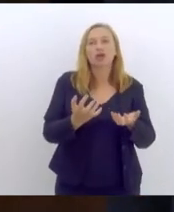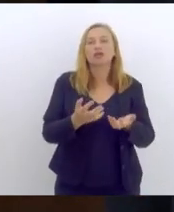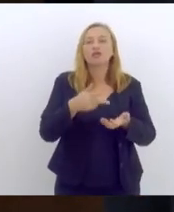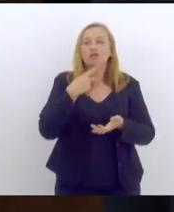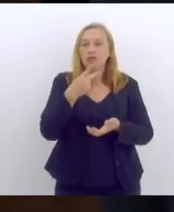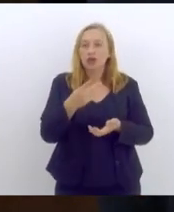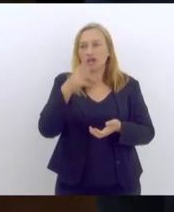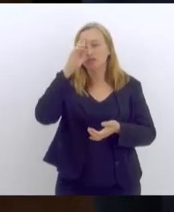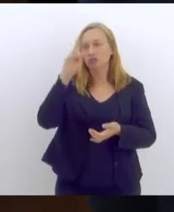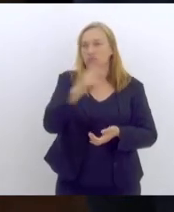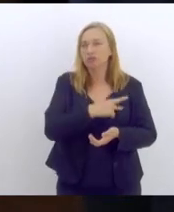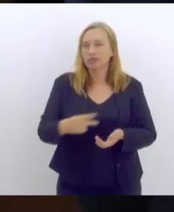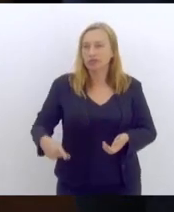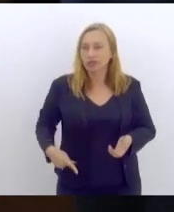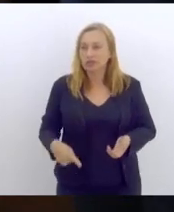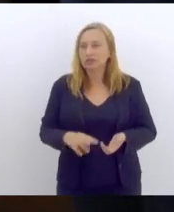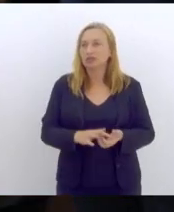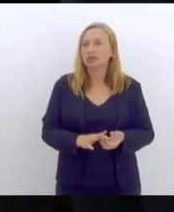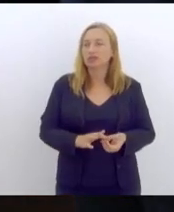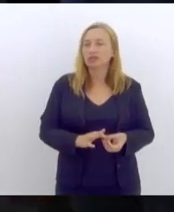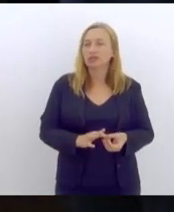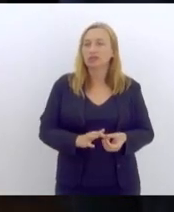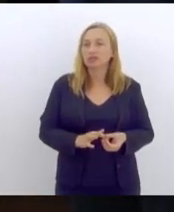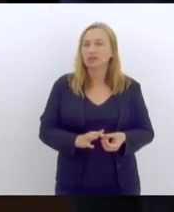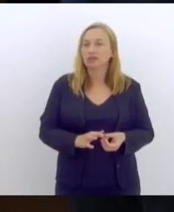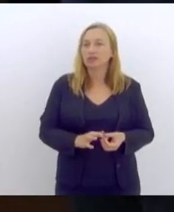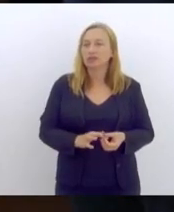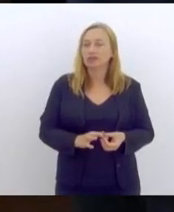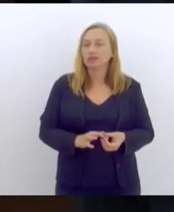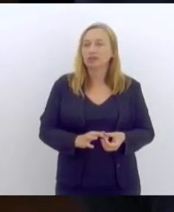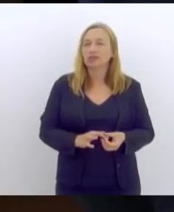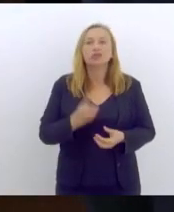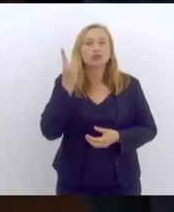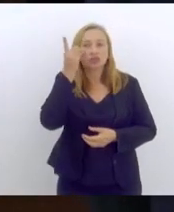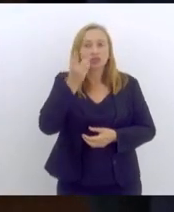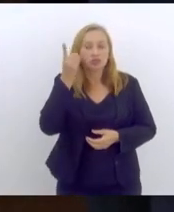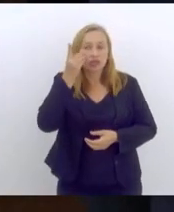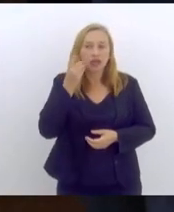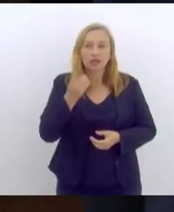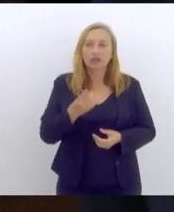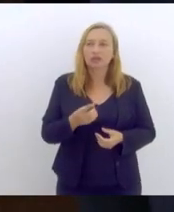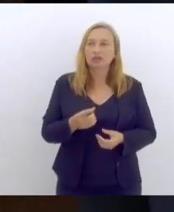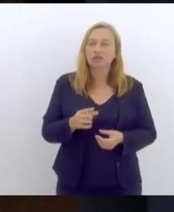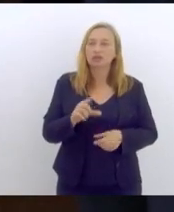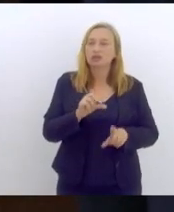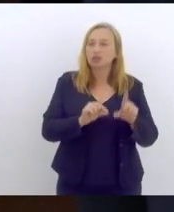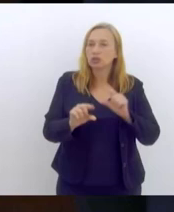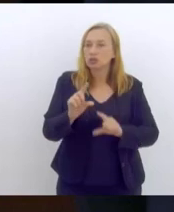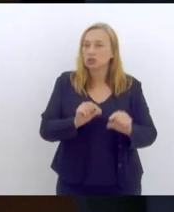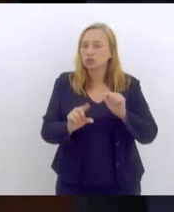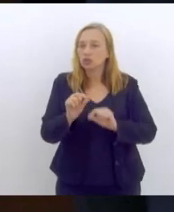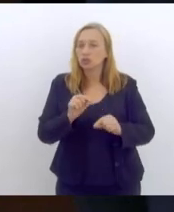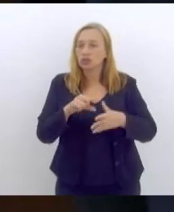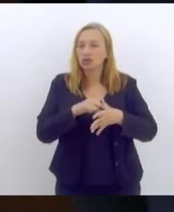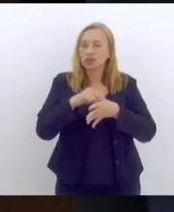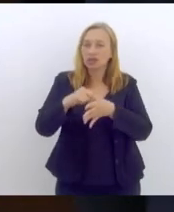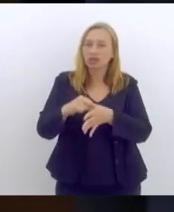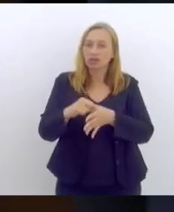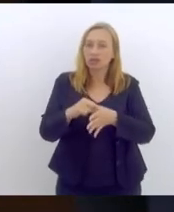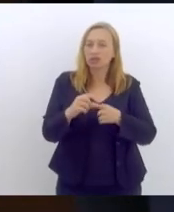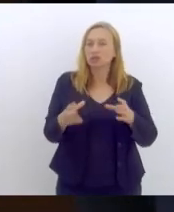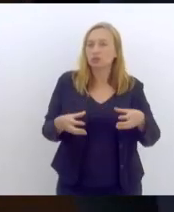dizer ao senhor presidente, por unanimidade, os deputados nos elegeram a liderança desse